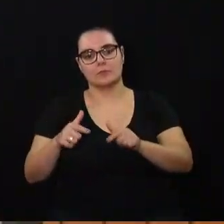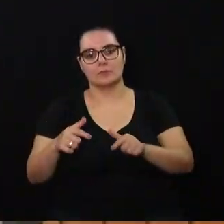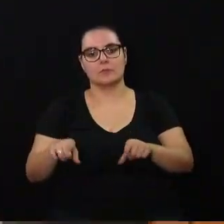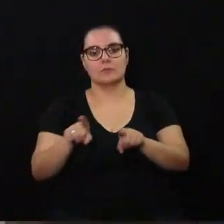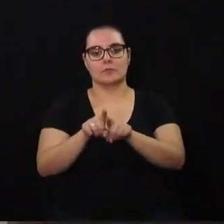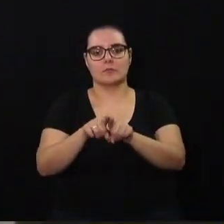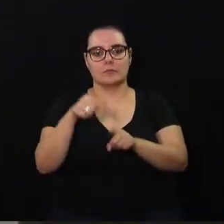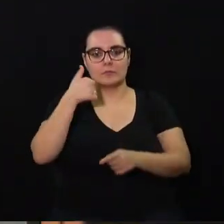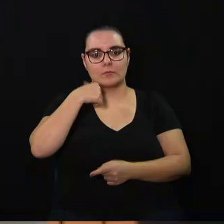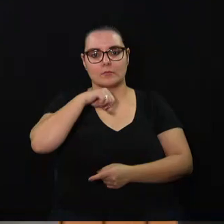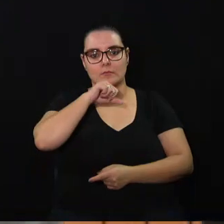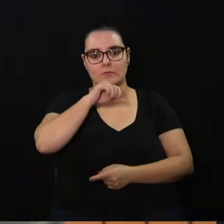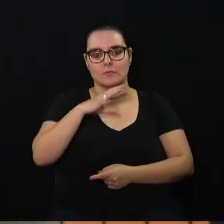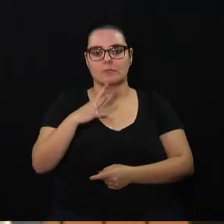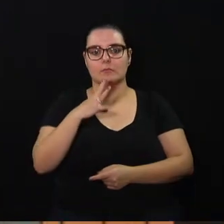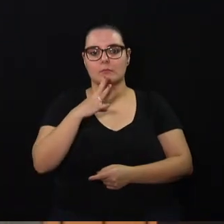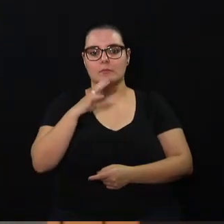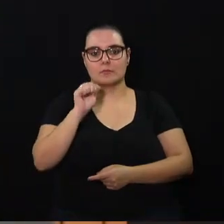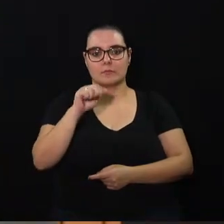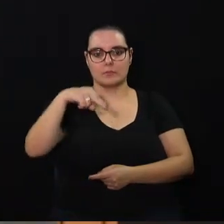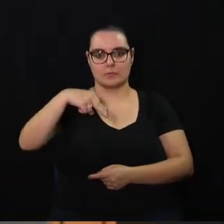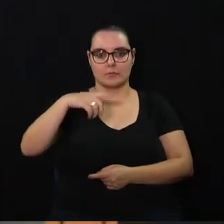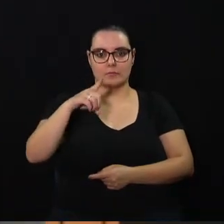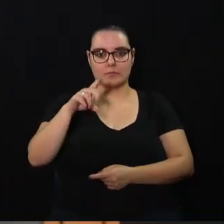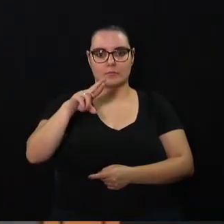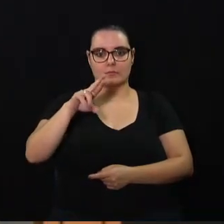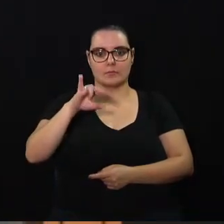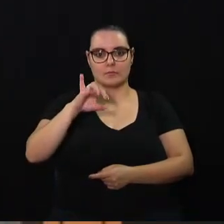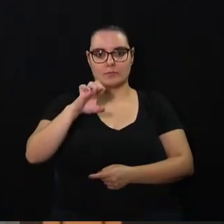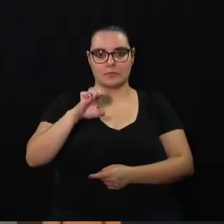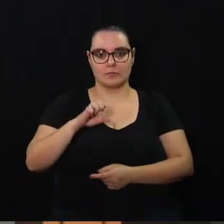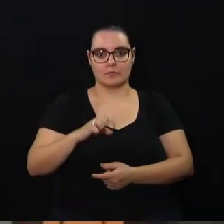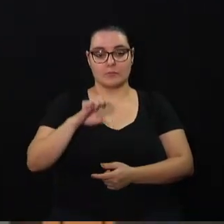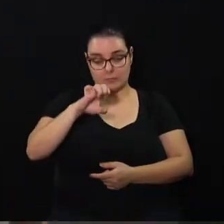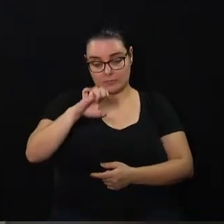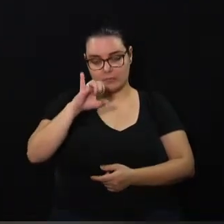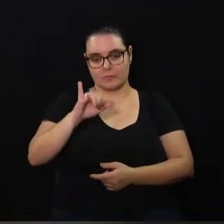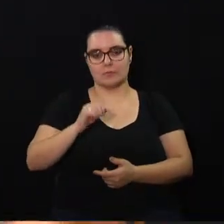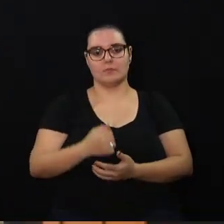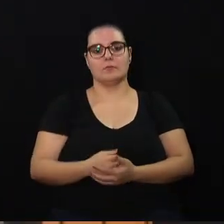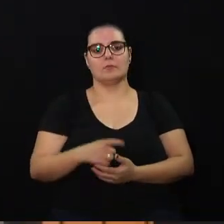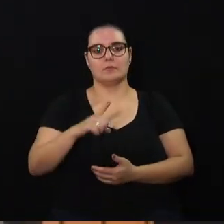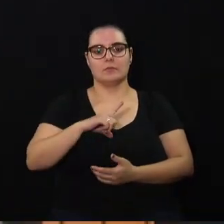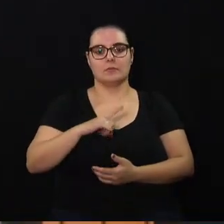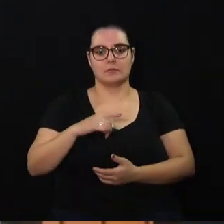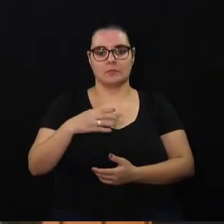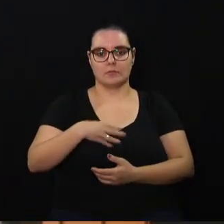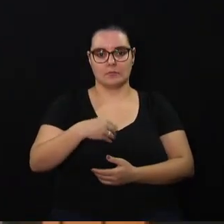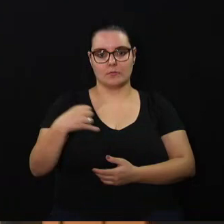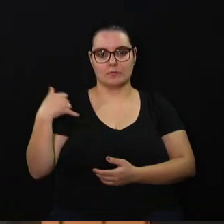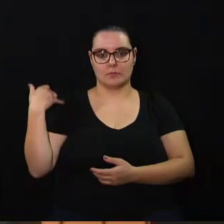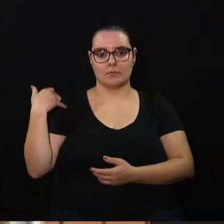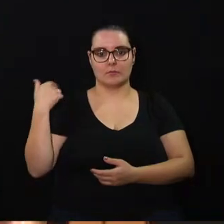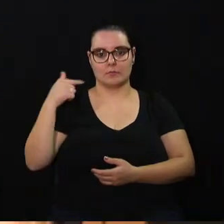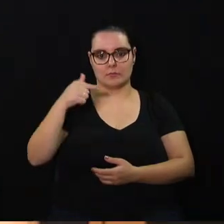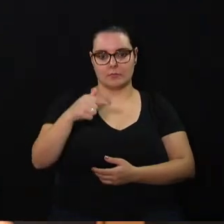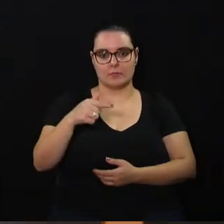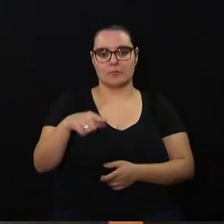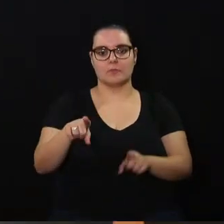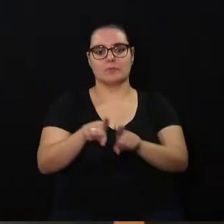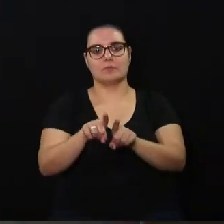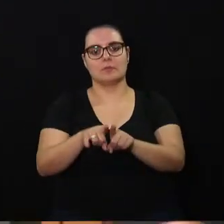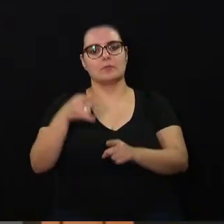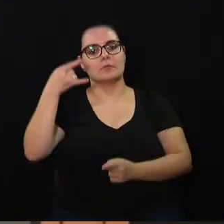eu conhecia andréia através do meu filho eu tenho um filho também de sete anos que também tem síndrome de down